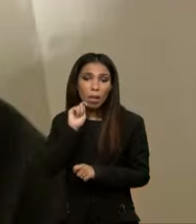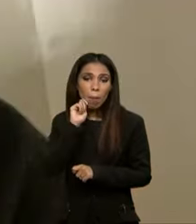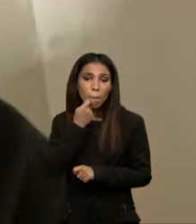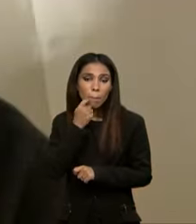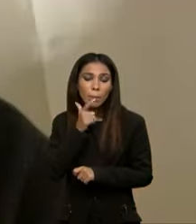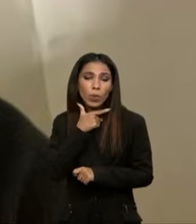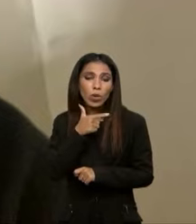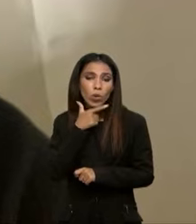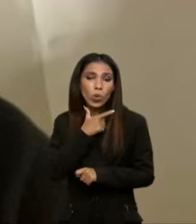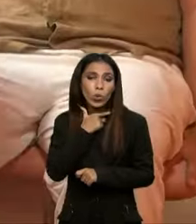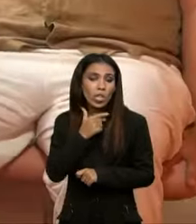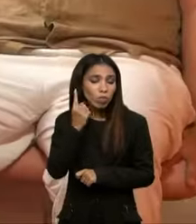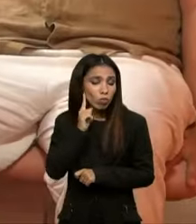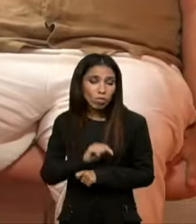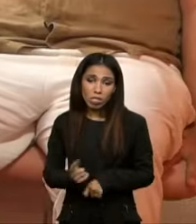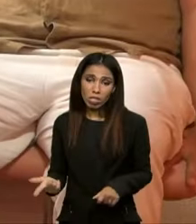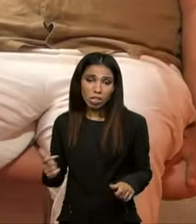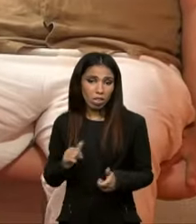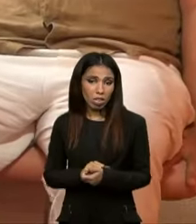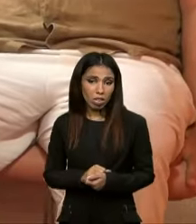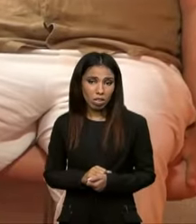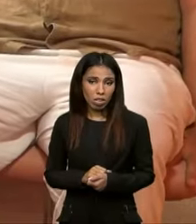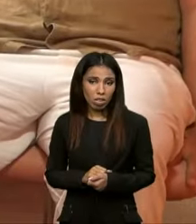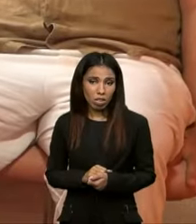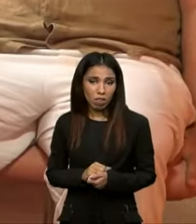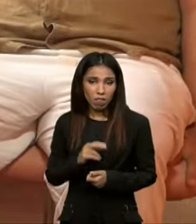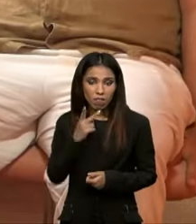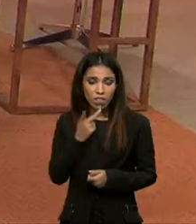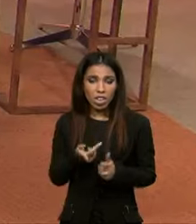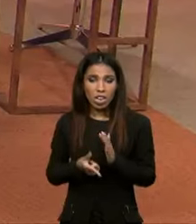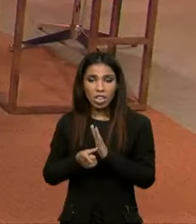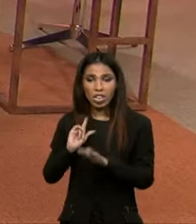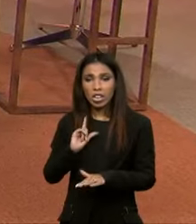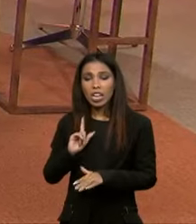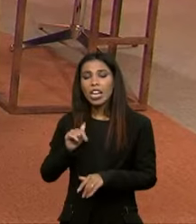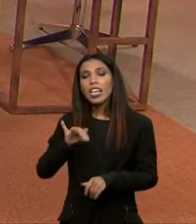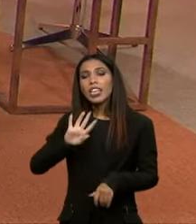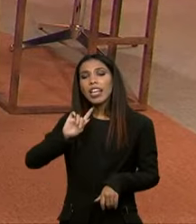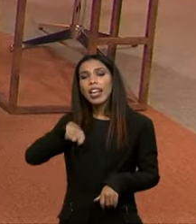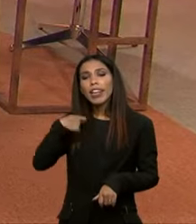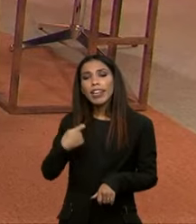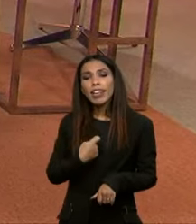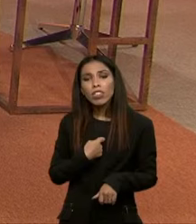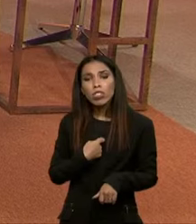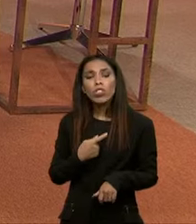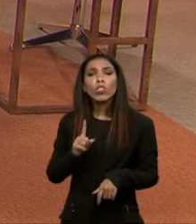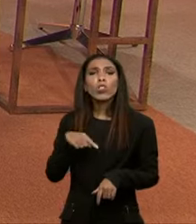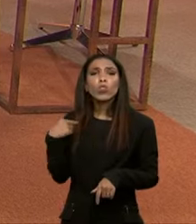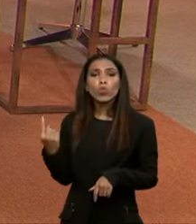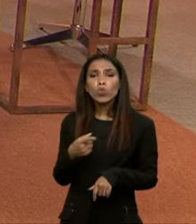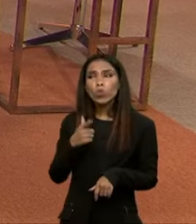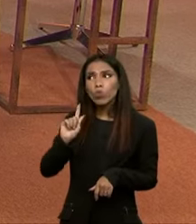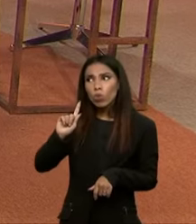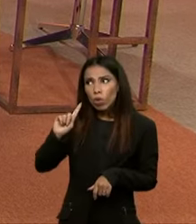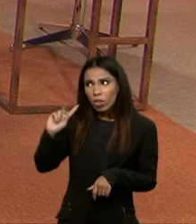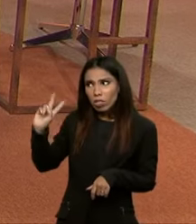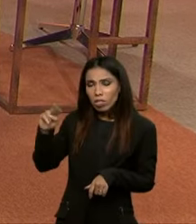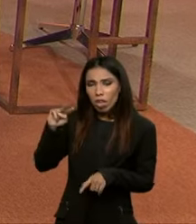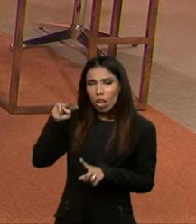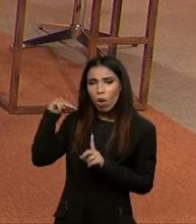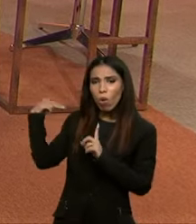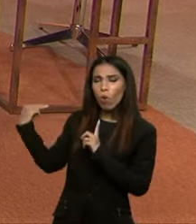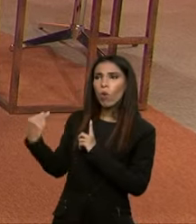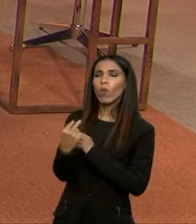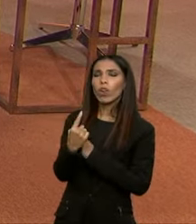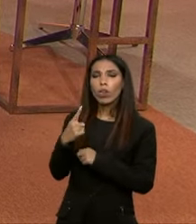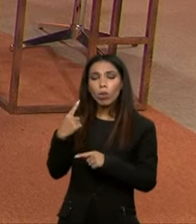O pãozinho de queijo entra. Voltando para aquilo que a gente estava falando antes, né, de quem a gente é, né? Eu falei que a gente é o olhar do outro. Acho que o que você está falando